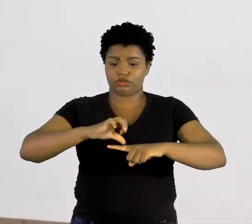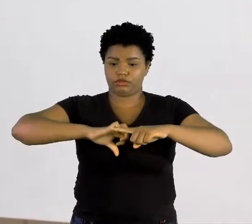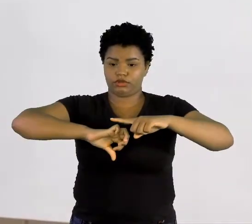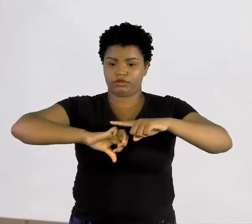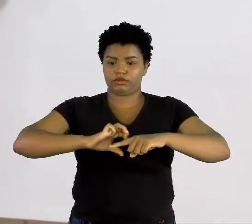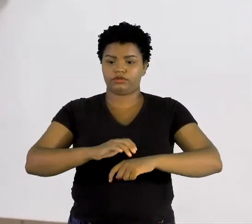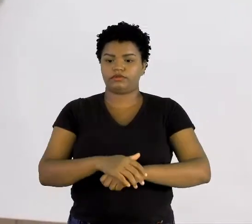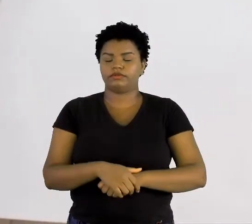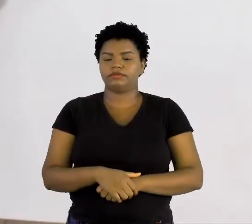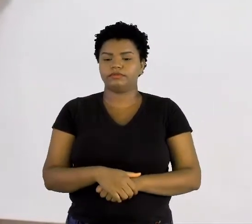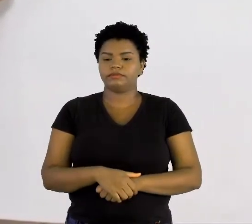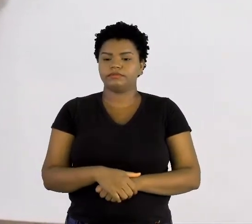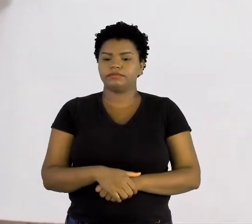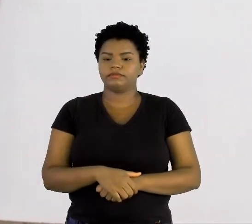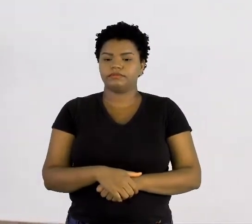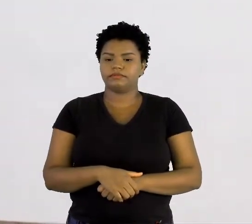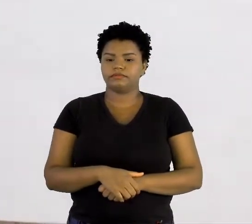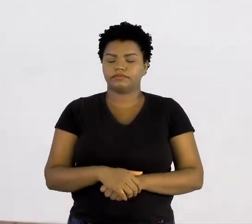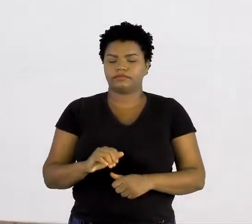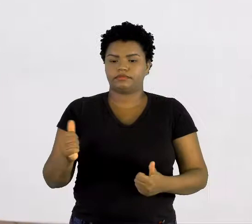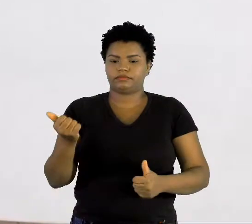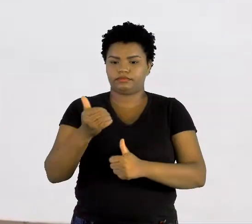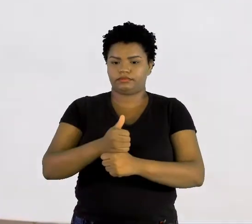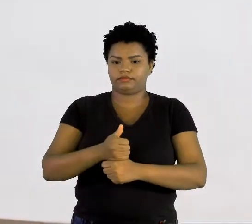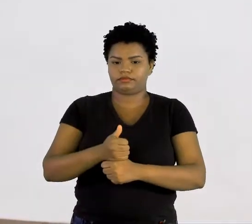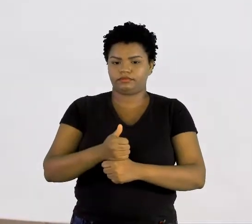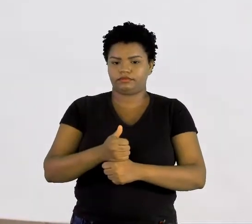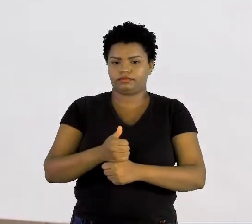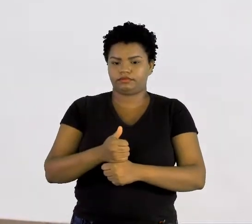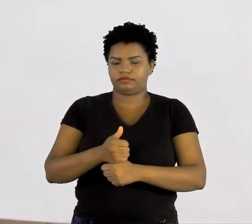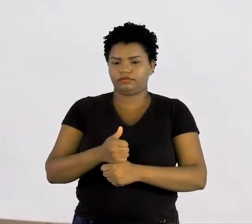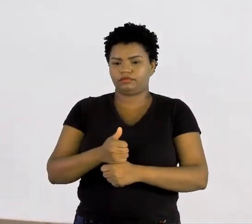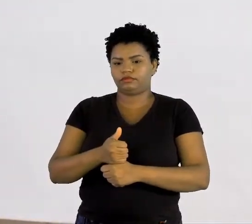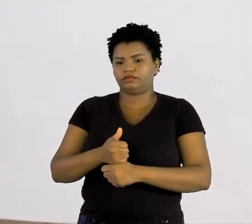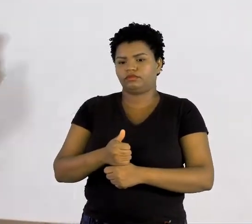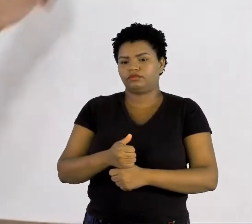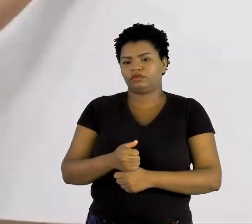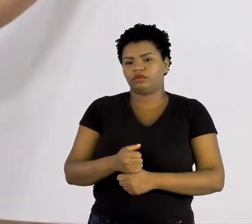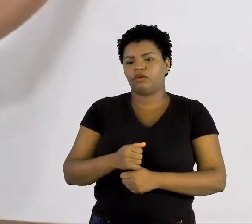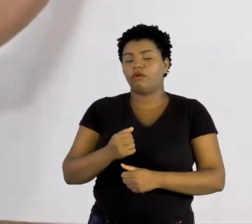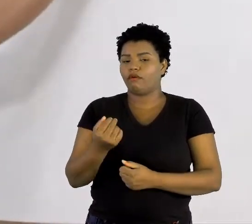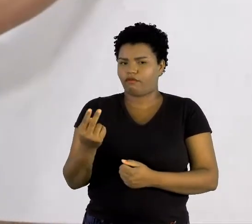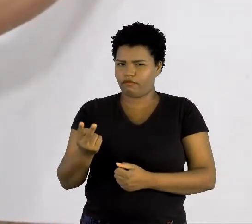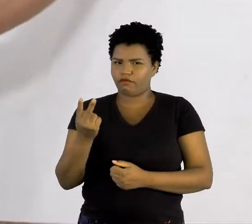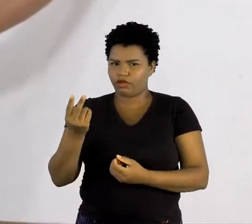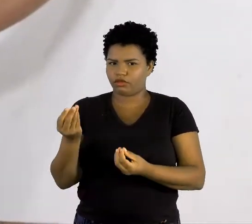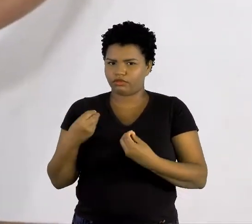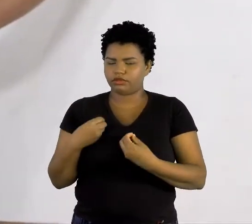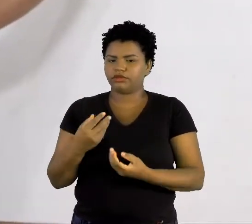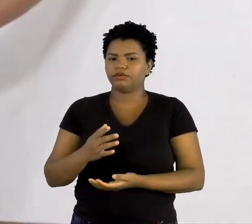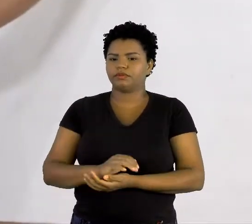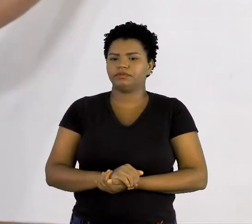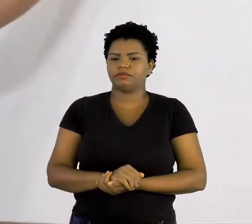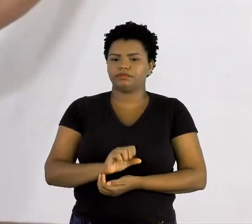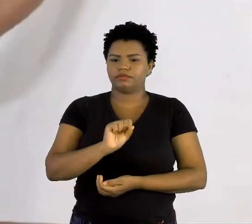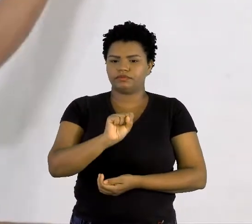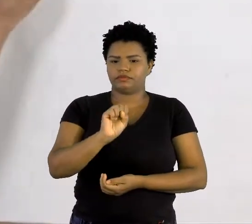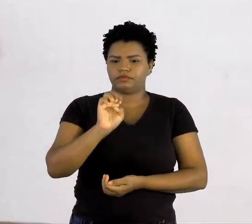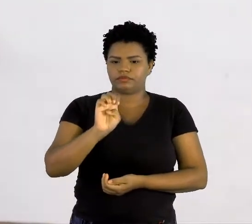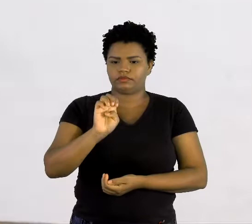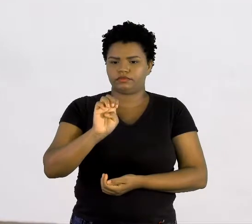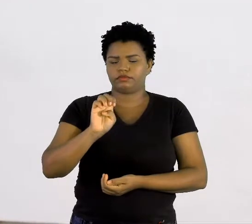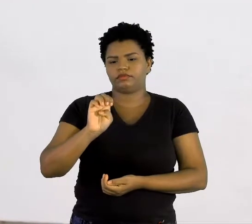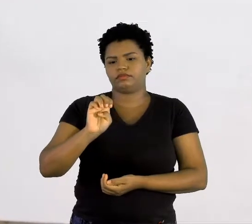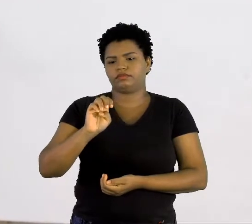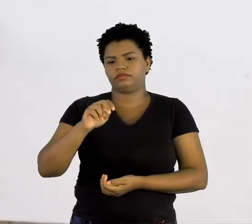Bom, vou substituir o nome seno pelo valor que ele me deu. Seno de 65, 91 centésimos.